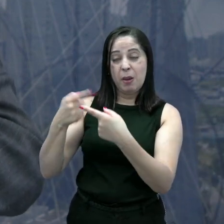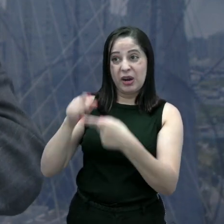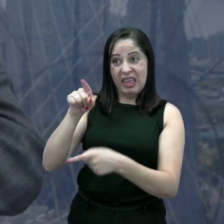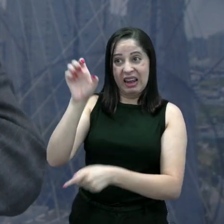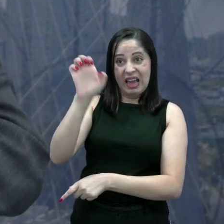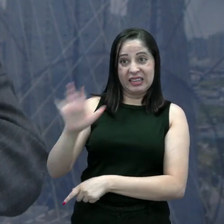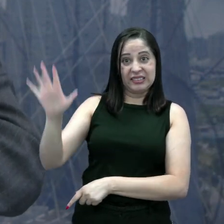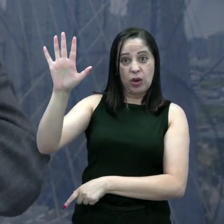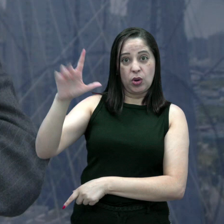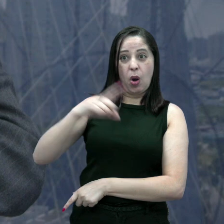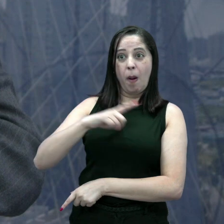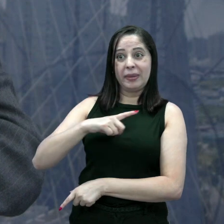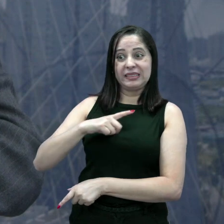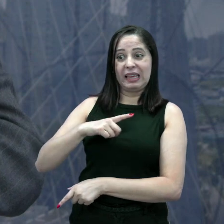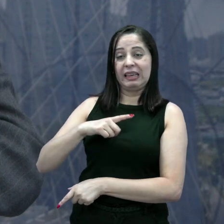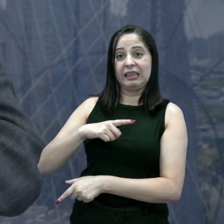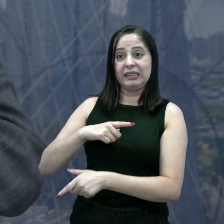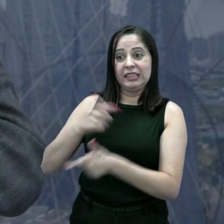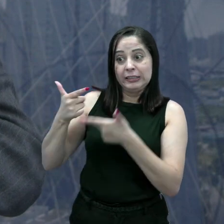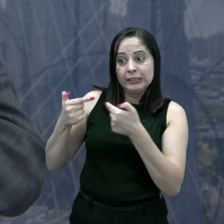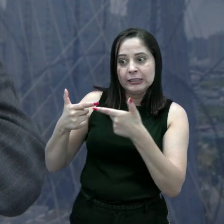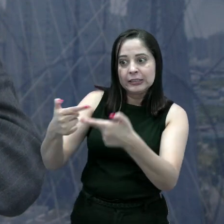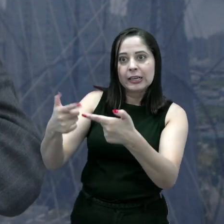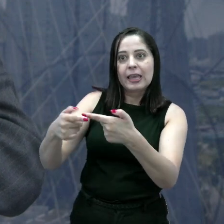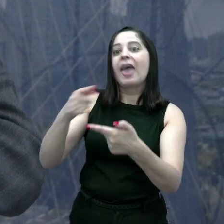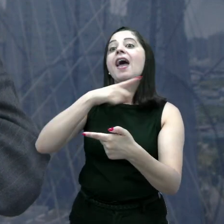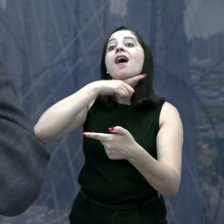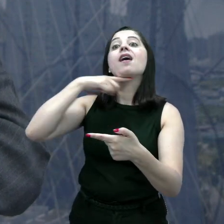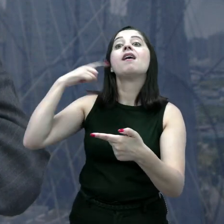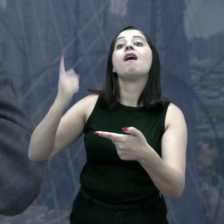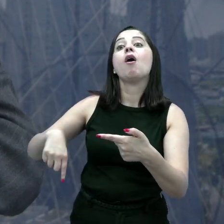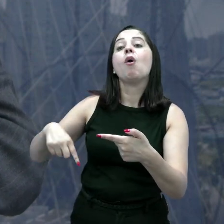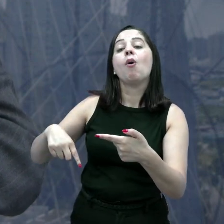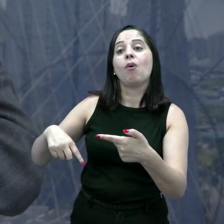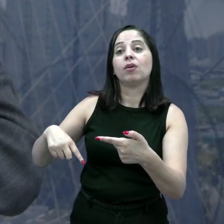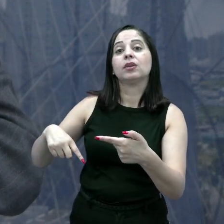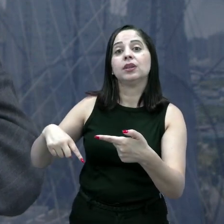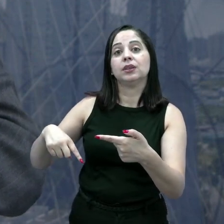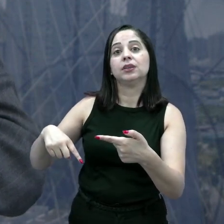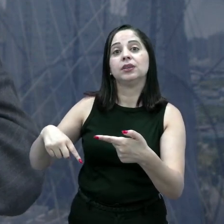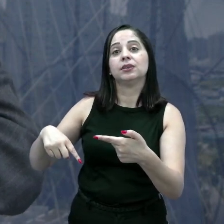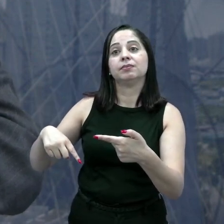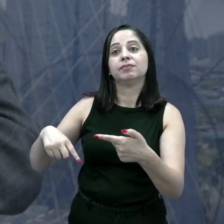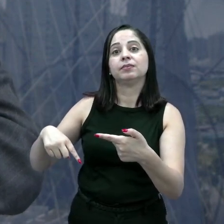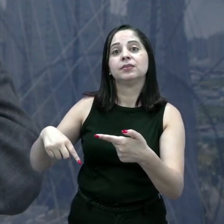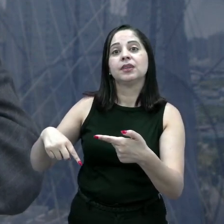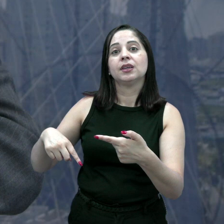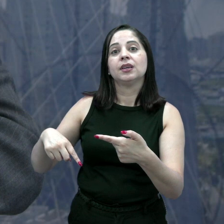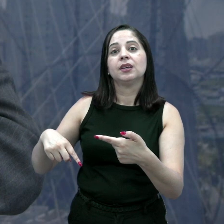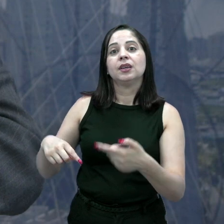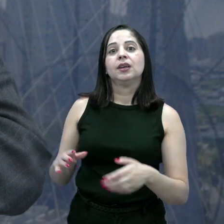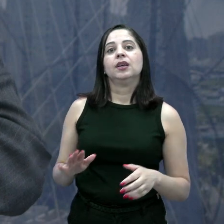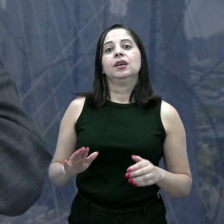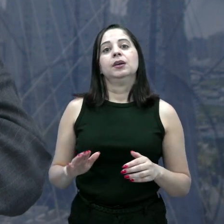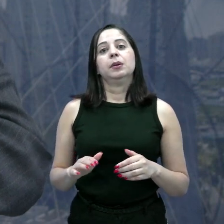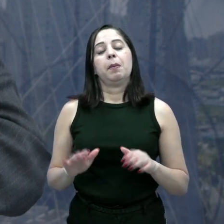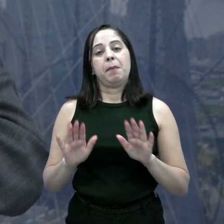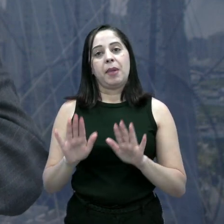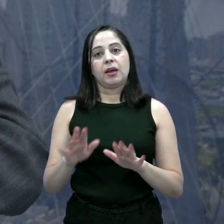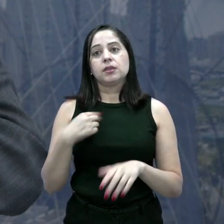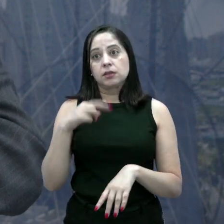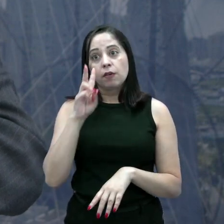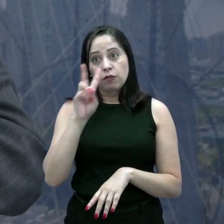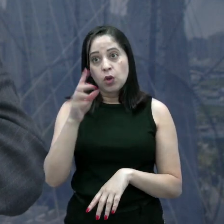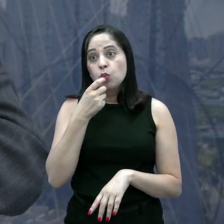do Putin, né, do Vladimir Putin. Então a gente tem que entender por que às vezes esse deslocamento é tão longe. Mas você viu agora